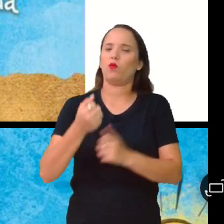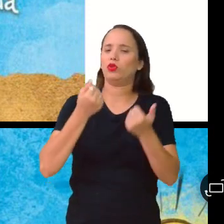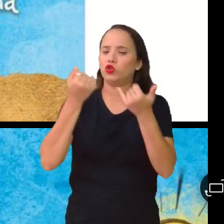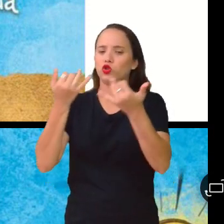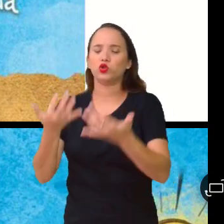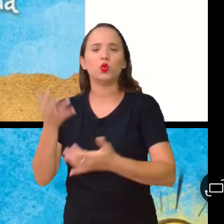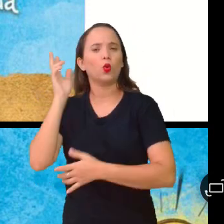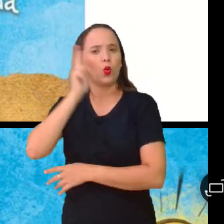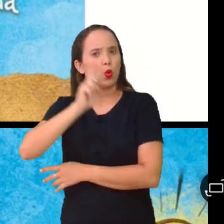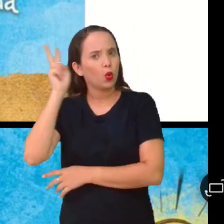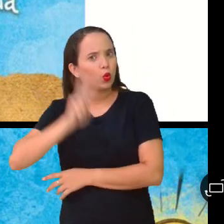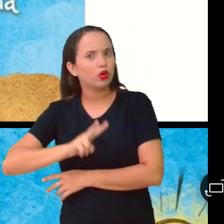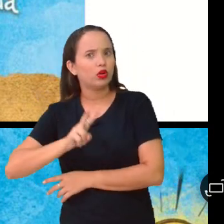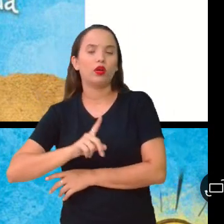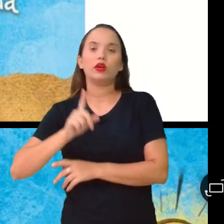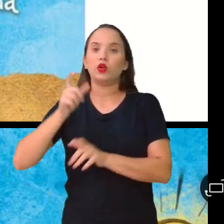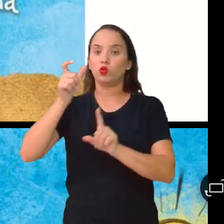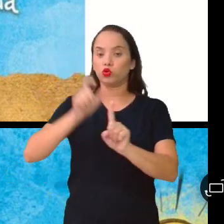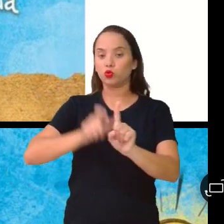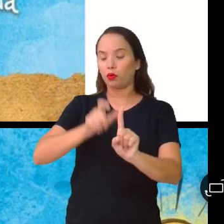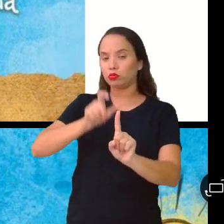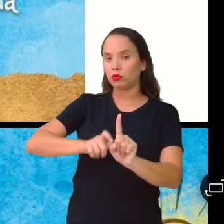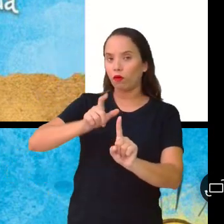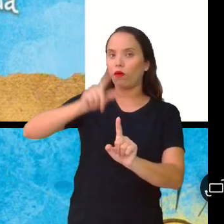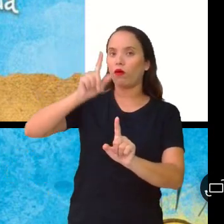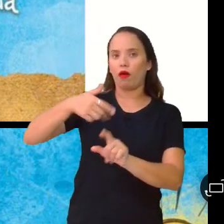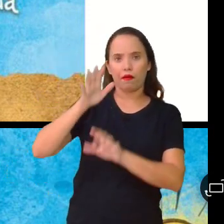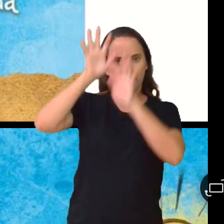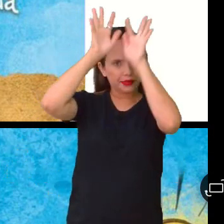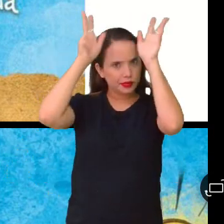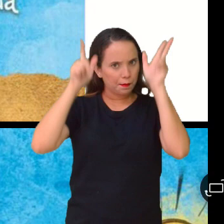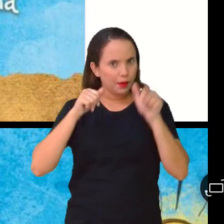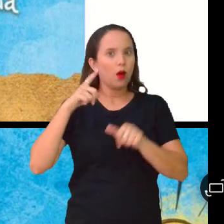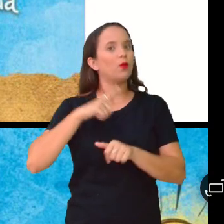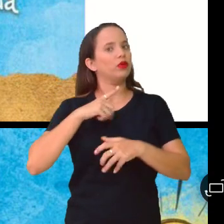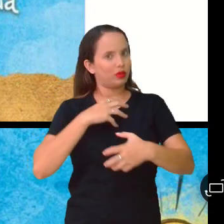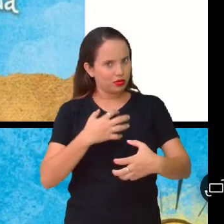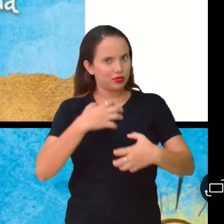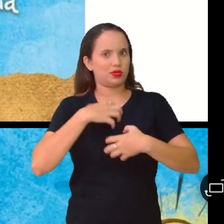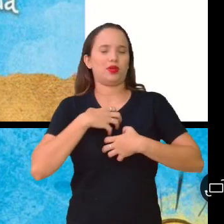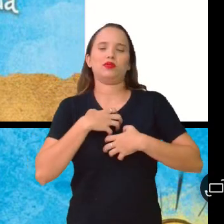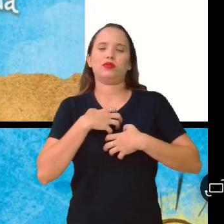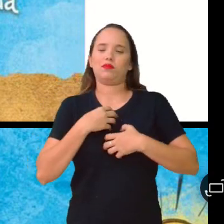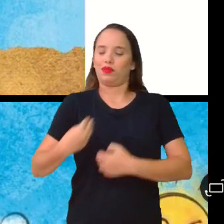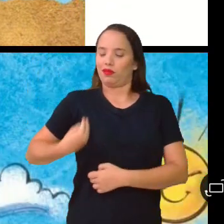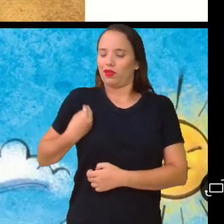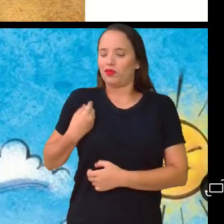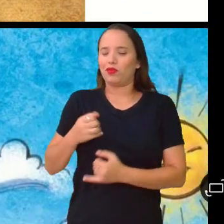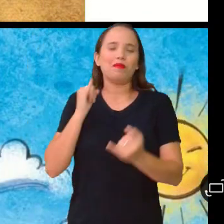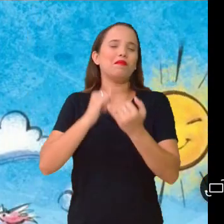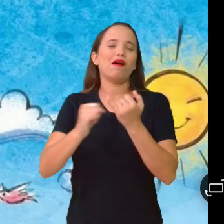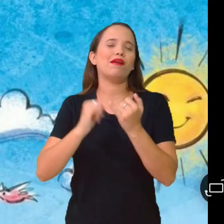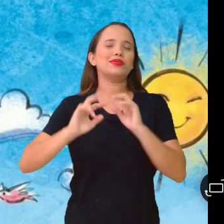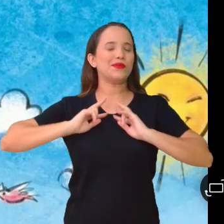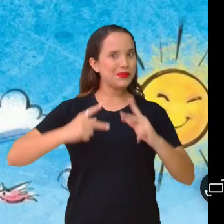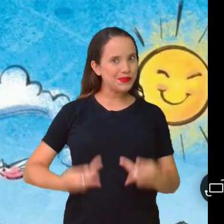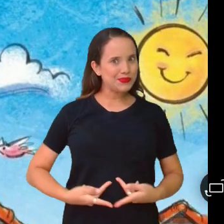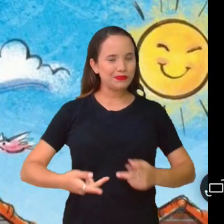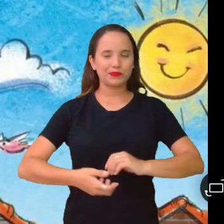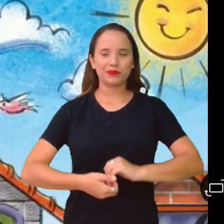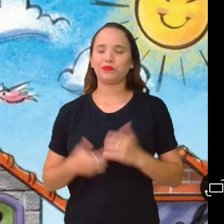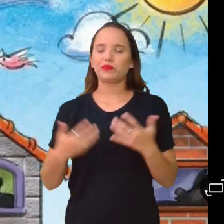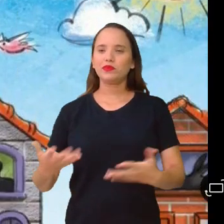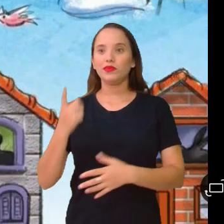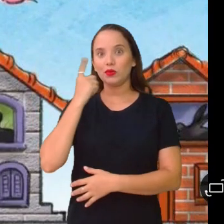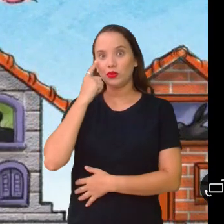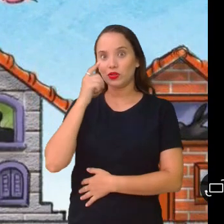onde os personagens, que são animais, eles têm sentimentos humanos, tá bom? Então, vamos lá? Olha só,